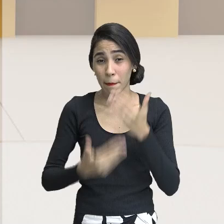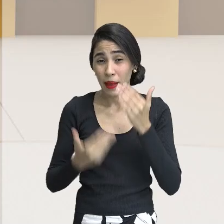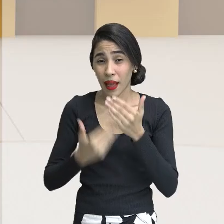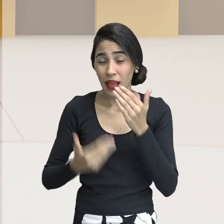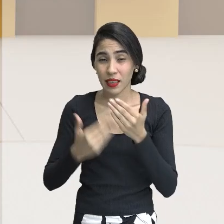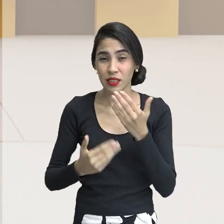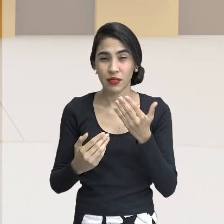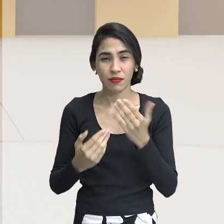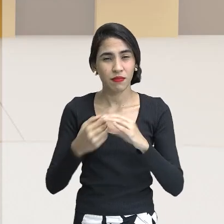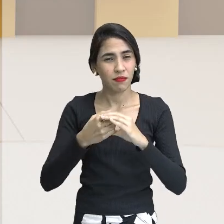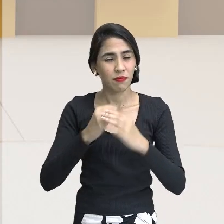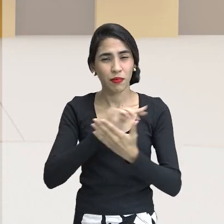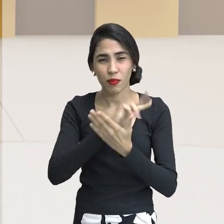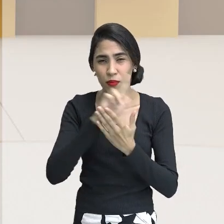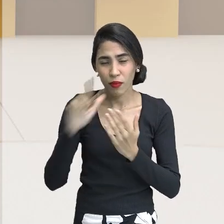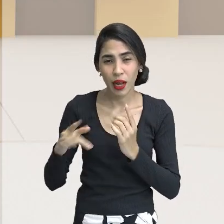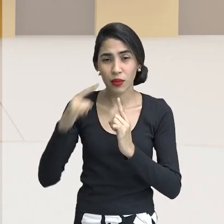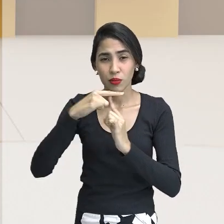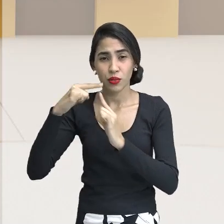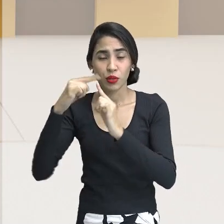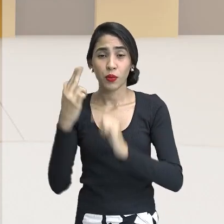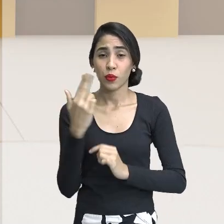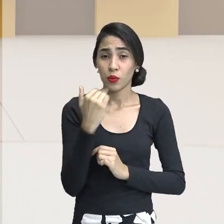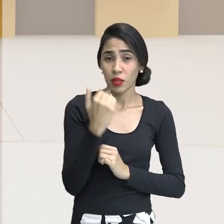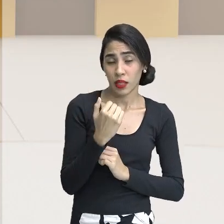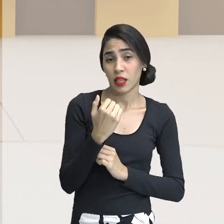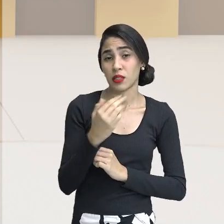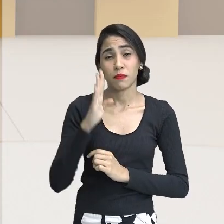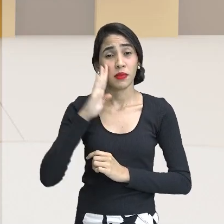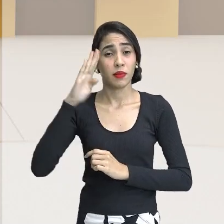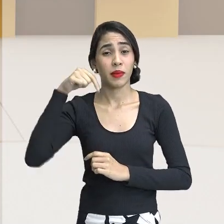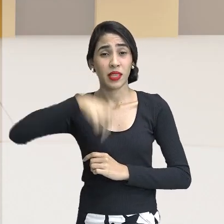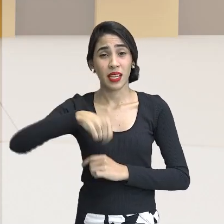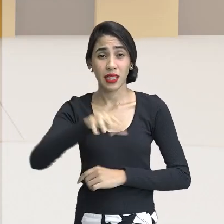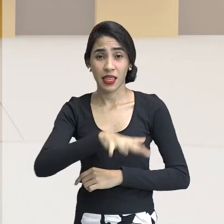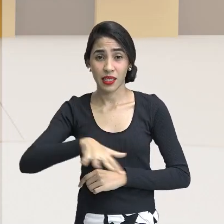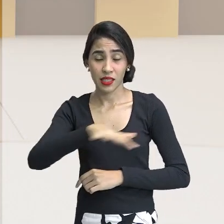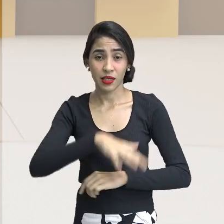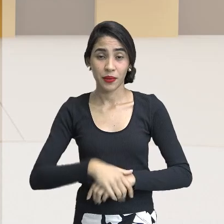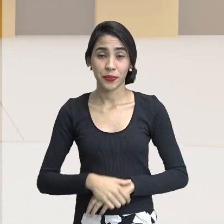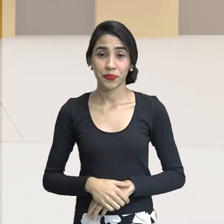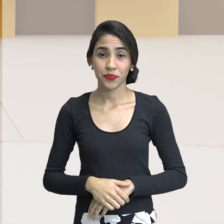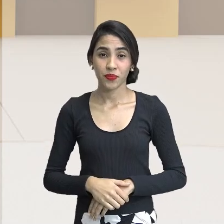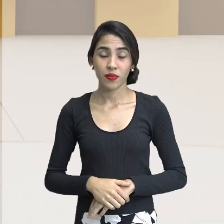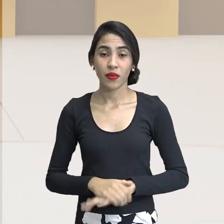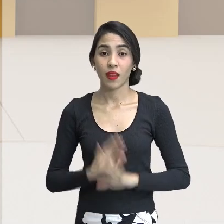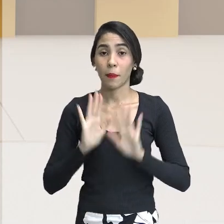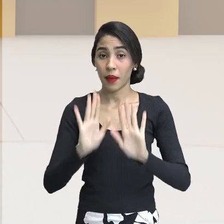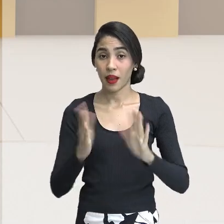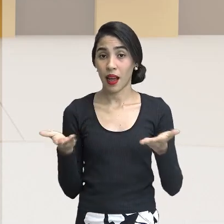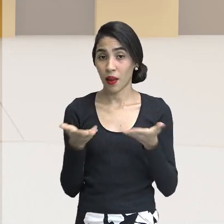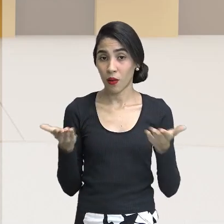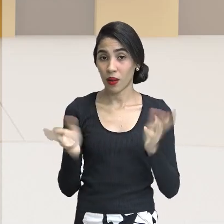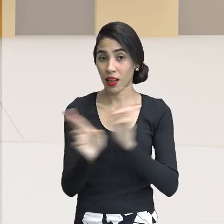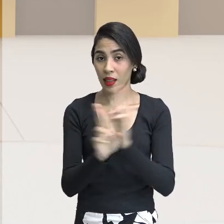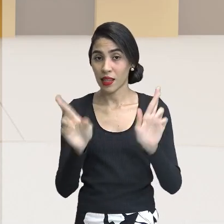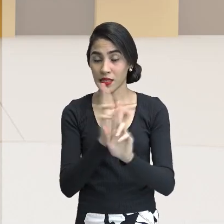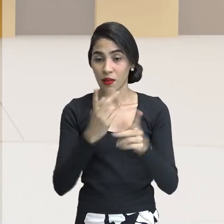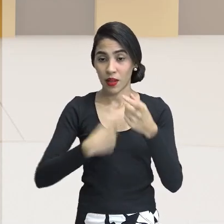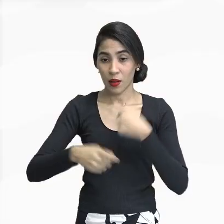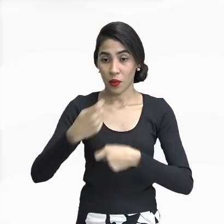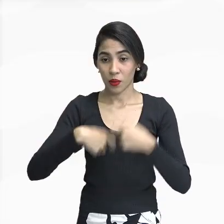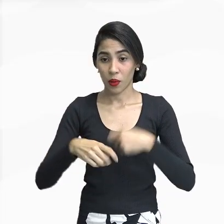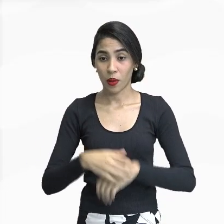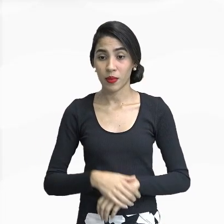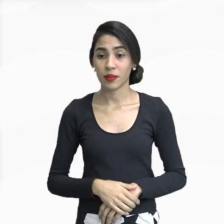recompor, principalmente aqui na nossa região, acaba não ocorrendo, né? Agora, essa relação econômica, a gente vai continuar em